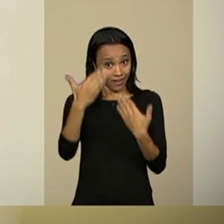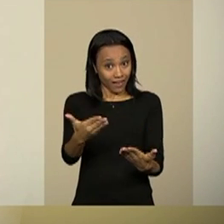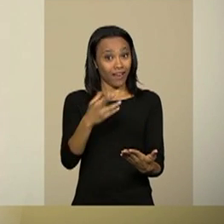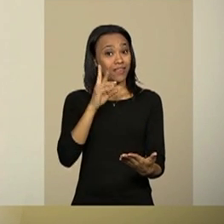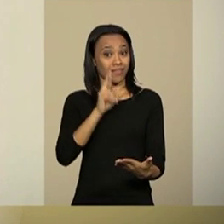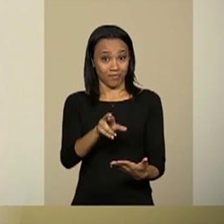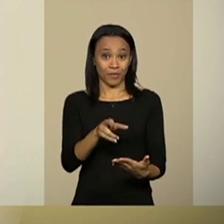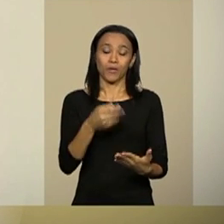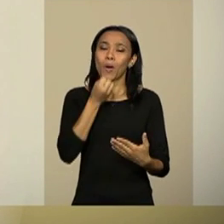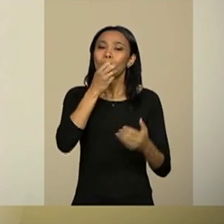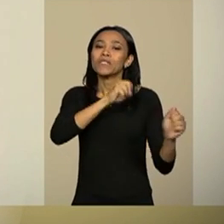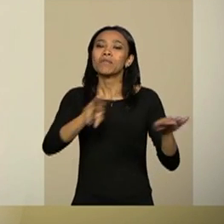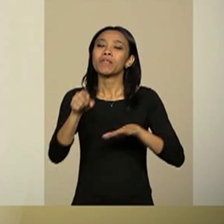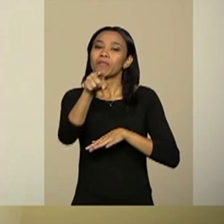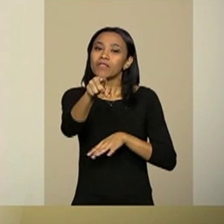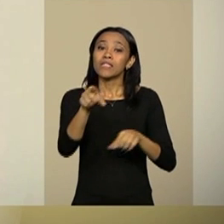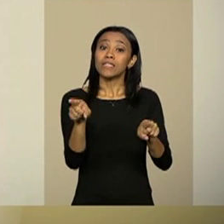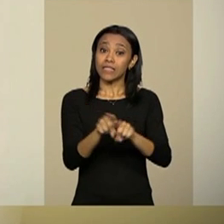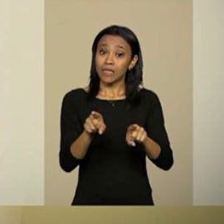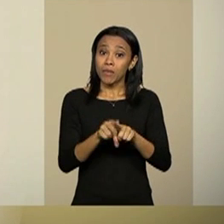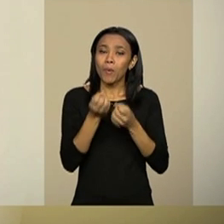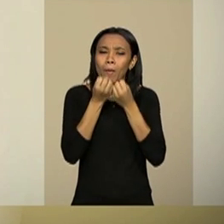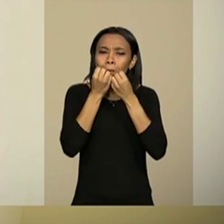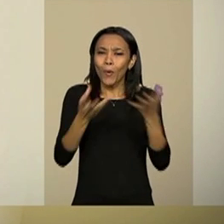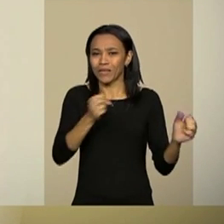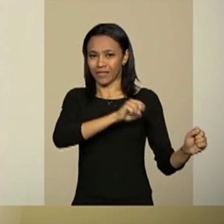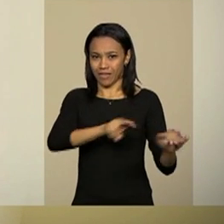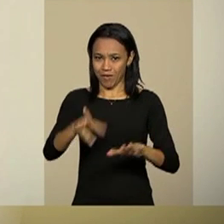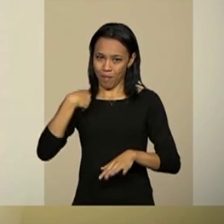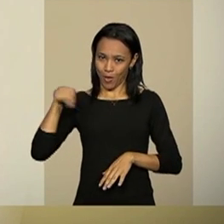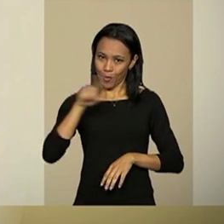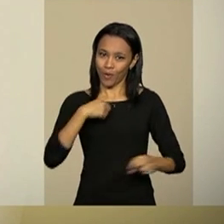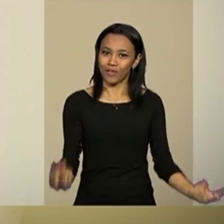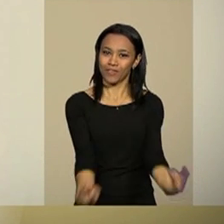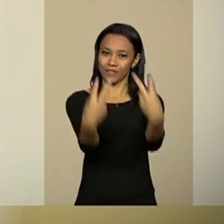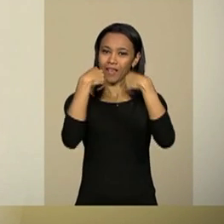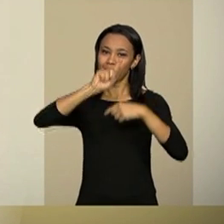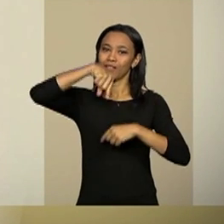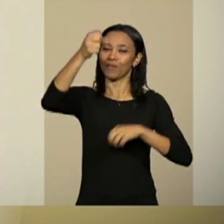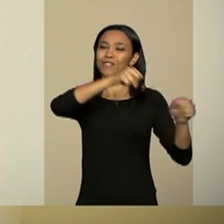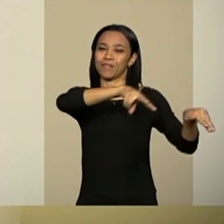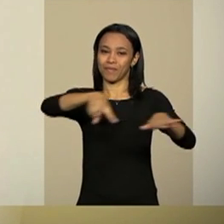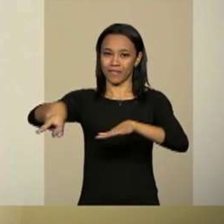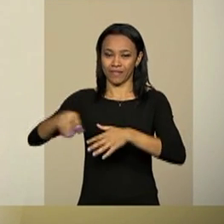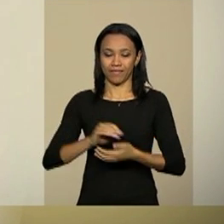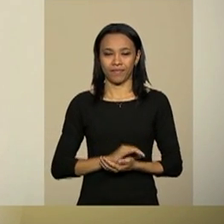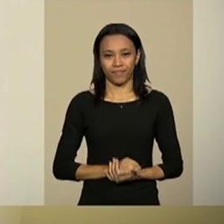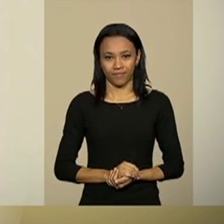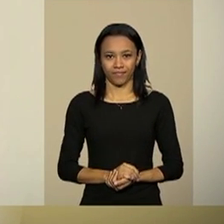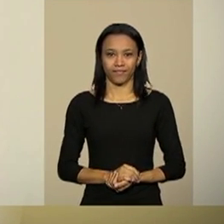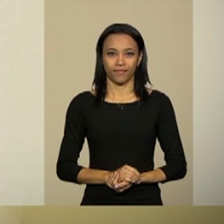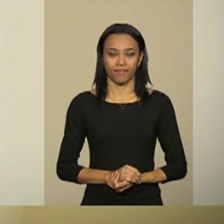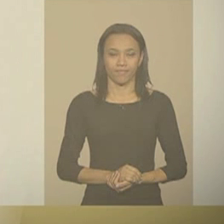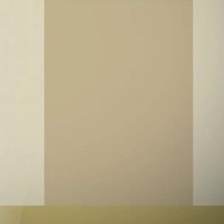luciano uma boa semana para você e uma boa semana para nossos ouvintes até a semana que vem oceano